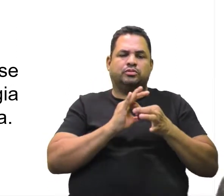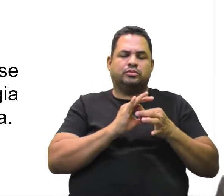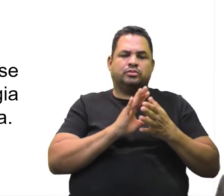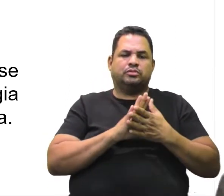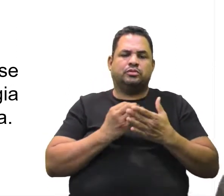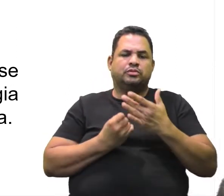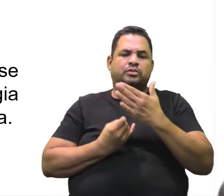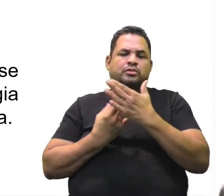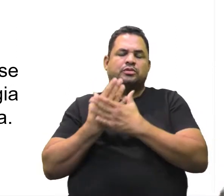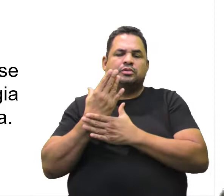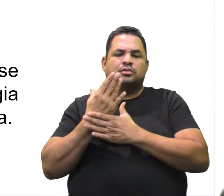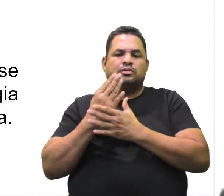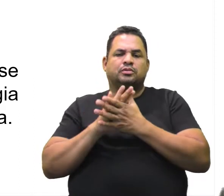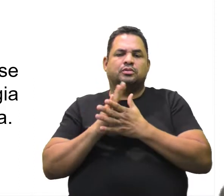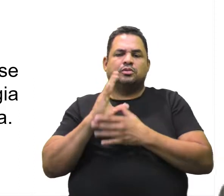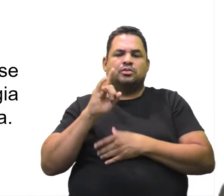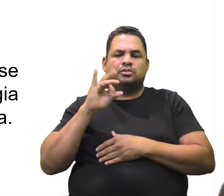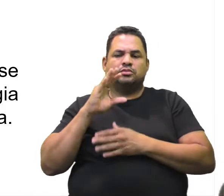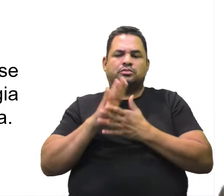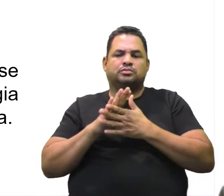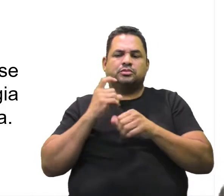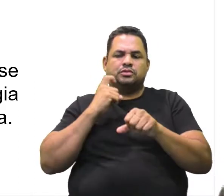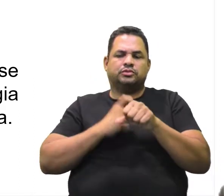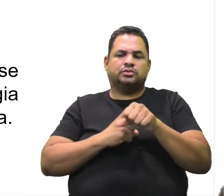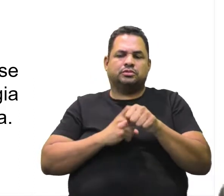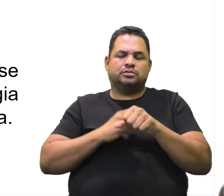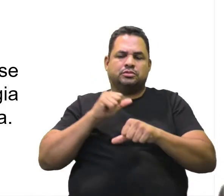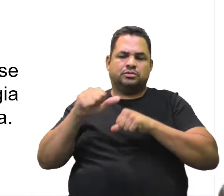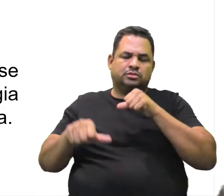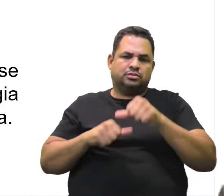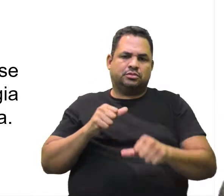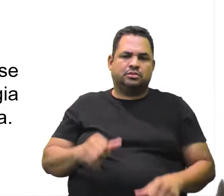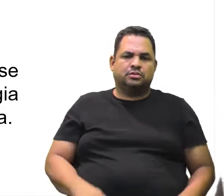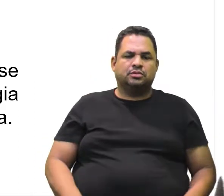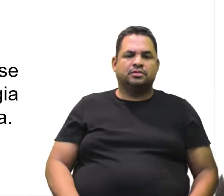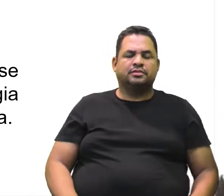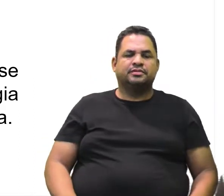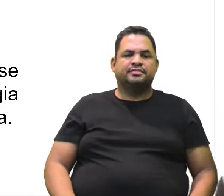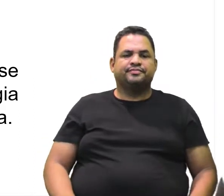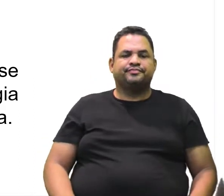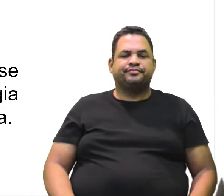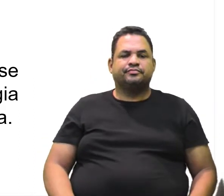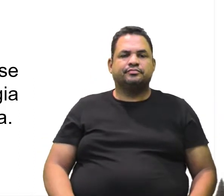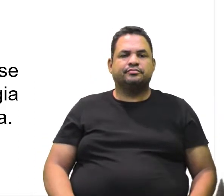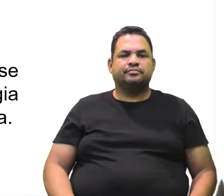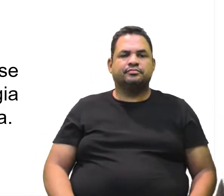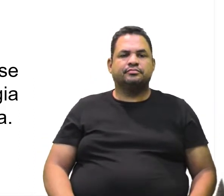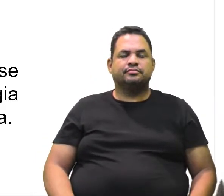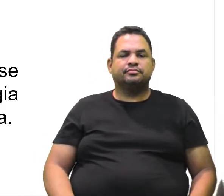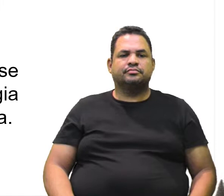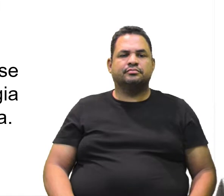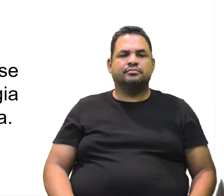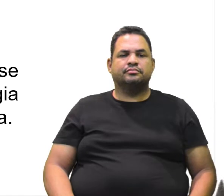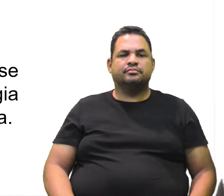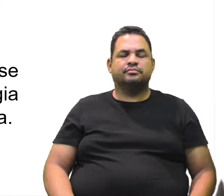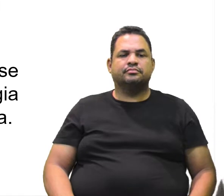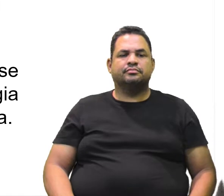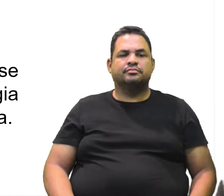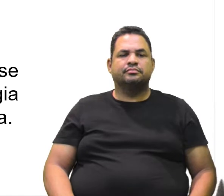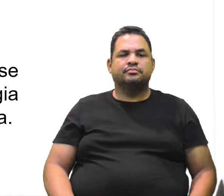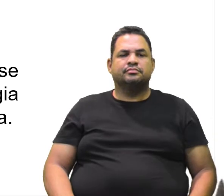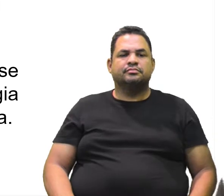fusão, vaporização, condensação e solidificação, é isso? No enunciado dessa questão está dizendo o